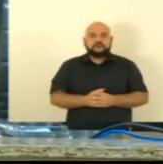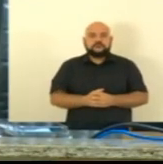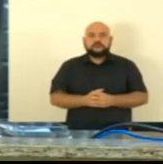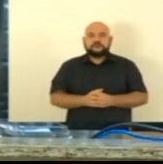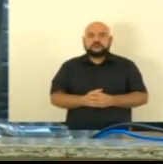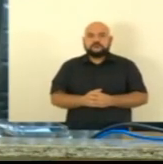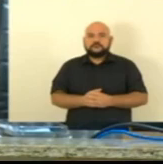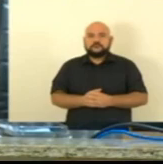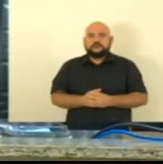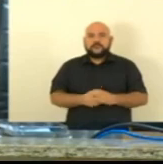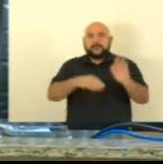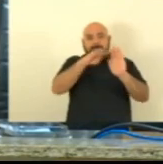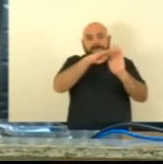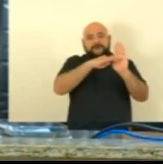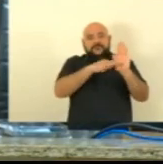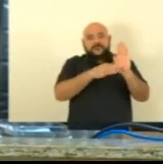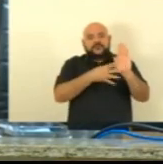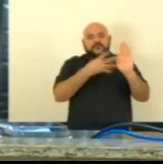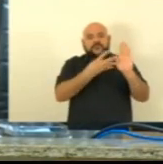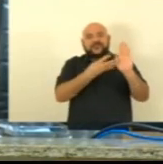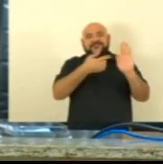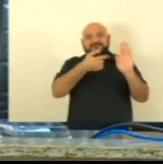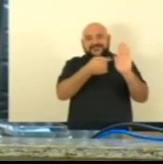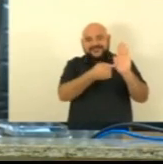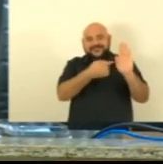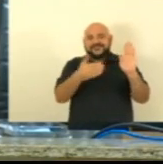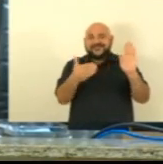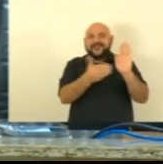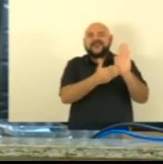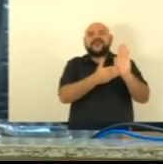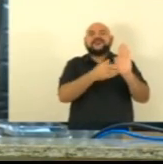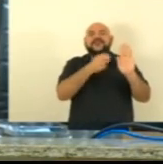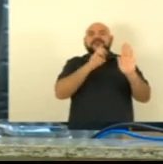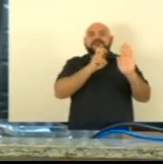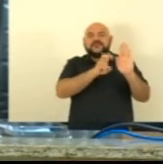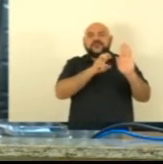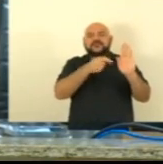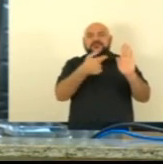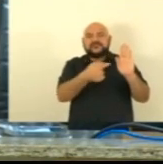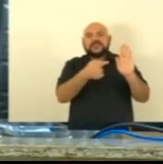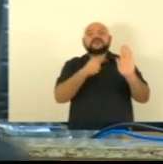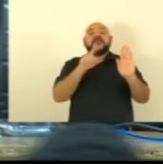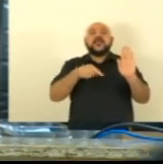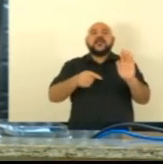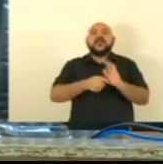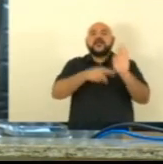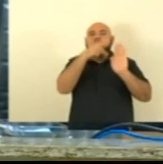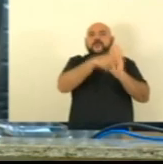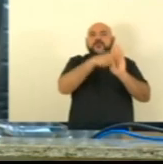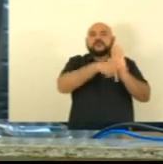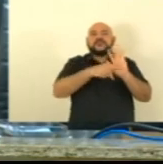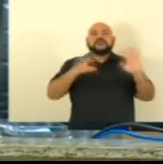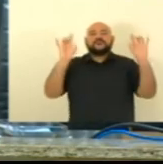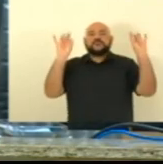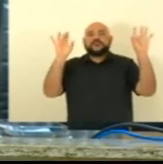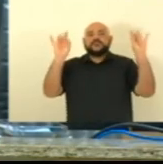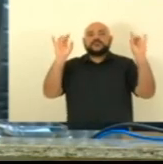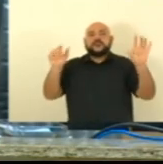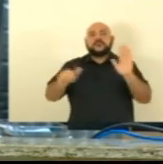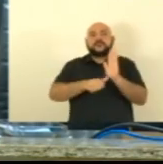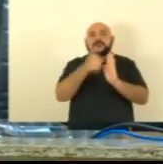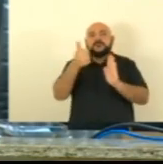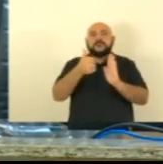Do item 47 ao item 57, tratam-se de projetos em discussão especial de primeira sessão.